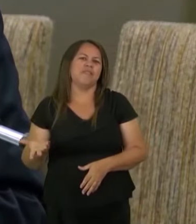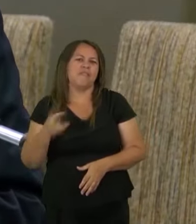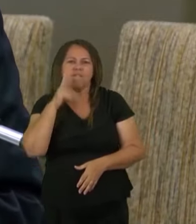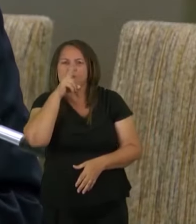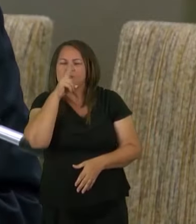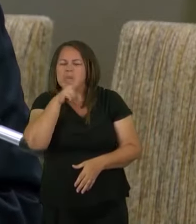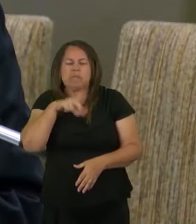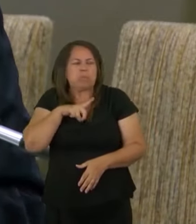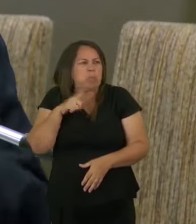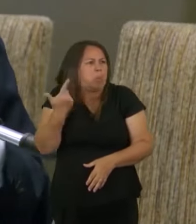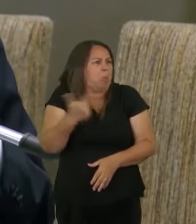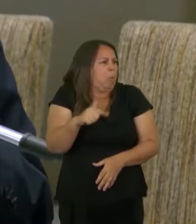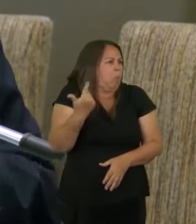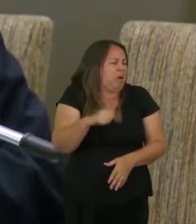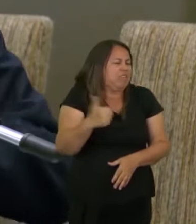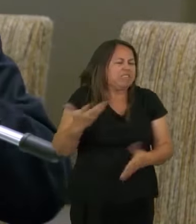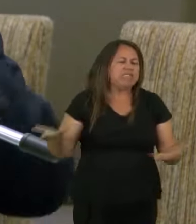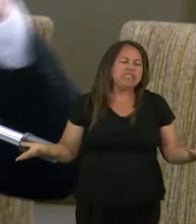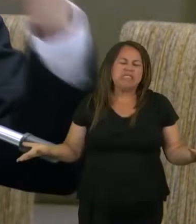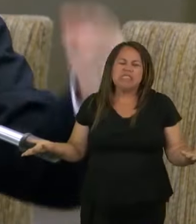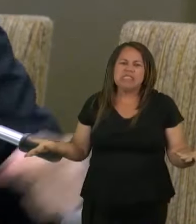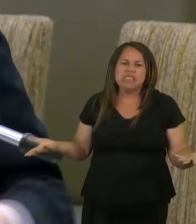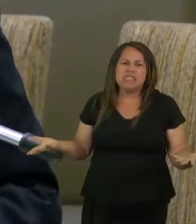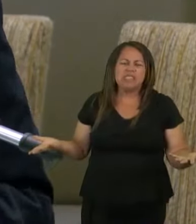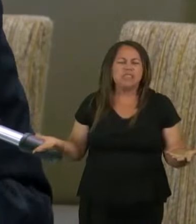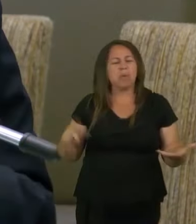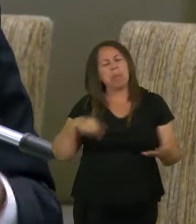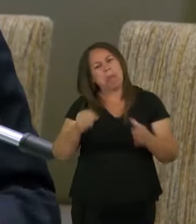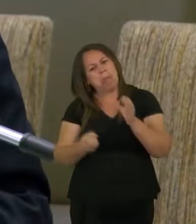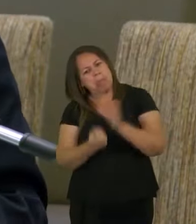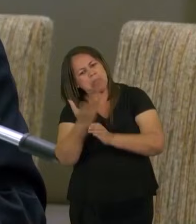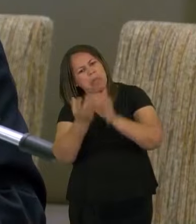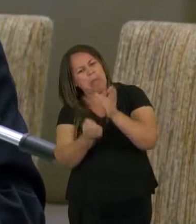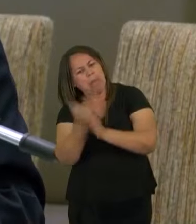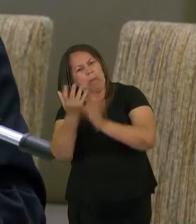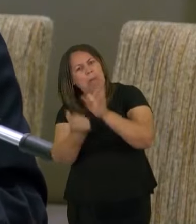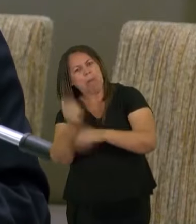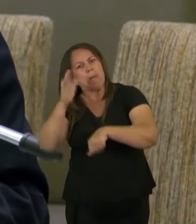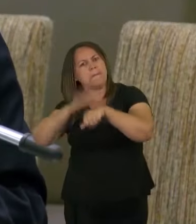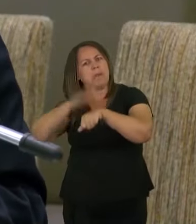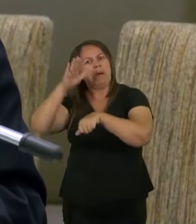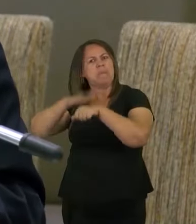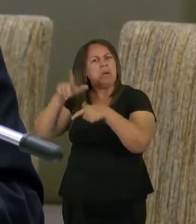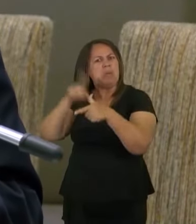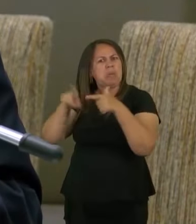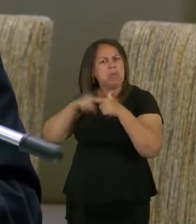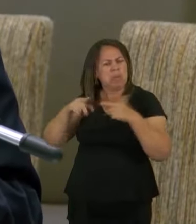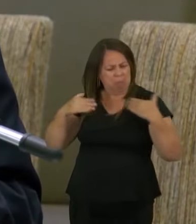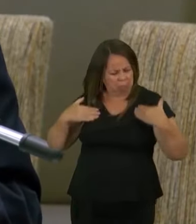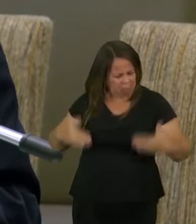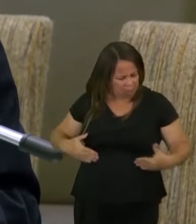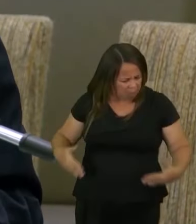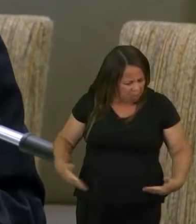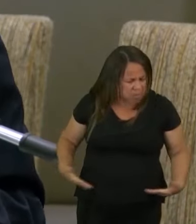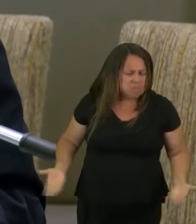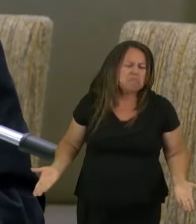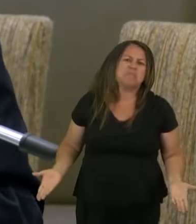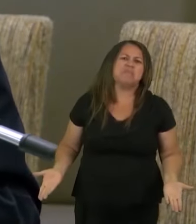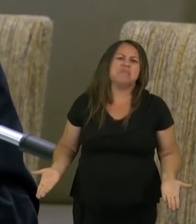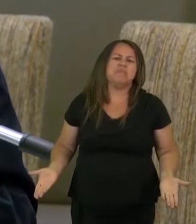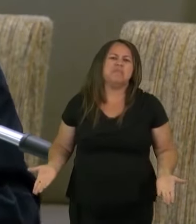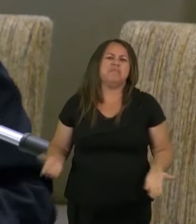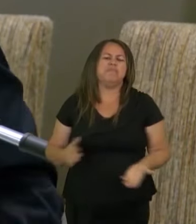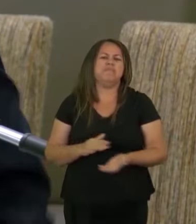força. Esse problema gerou outros problemas no seu corpo, no seu